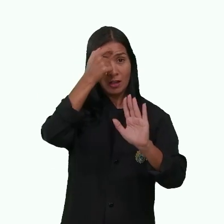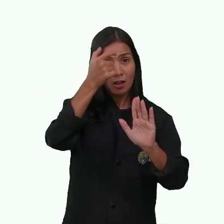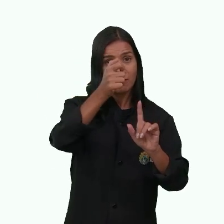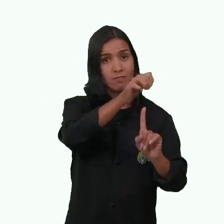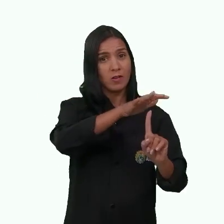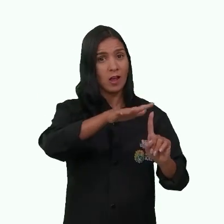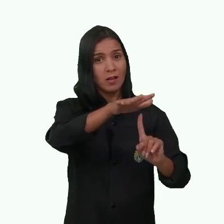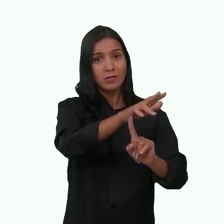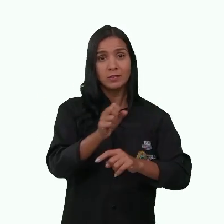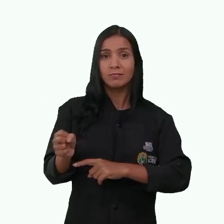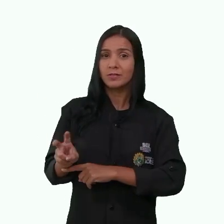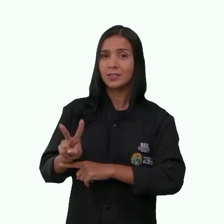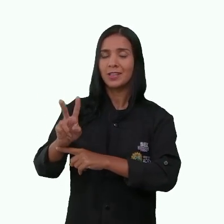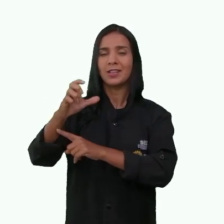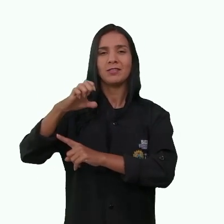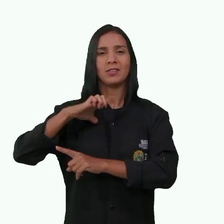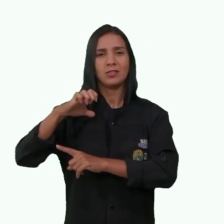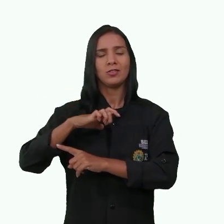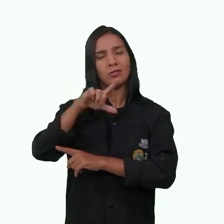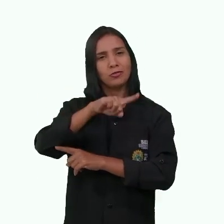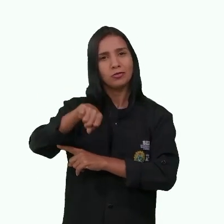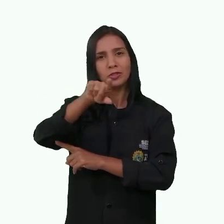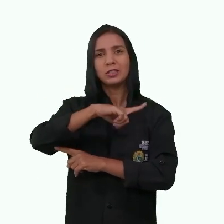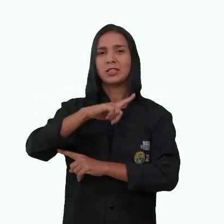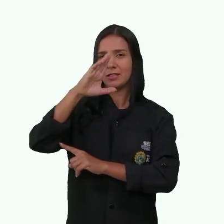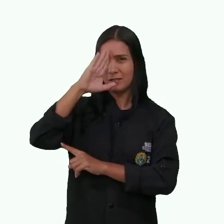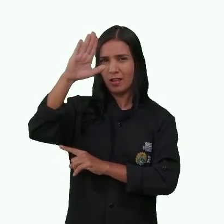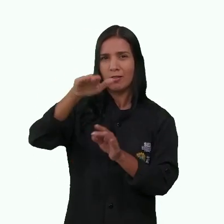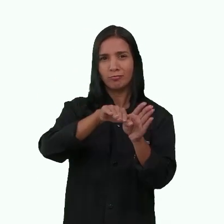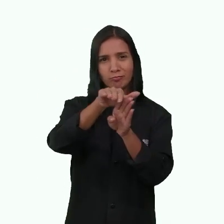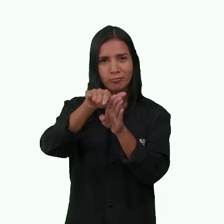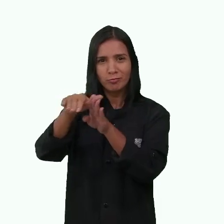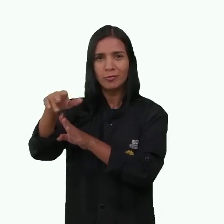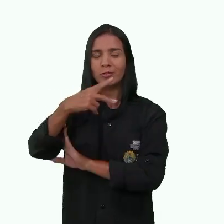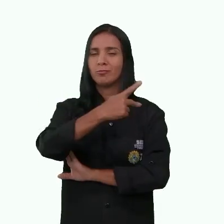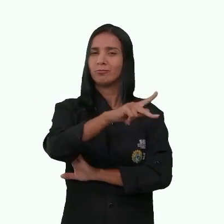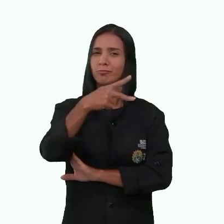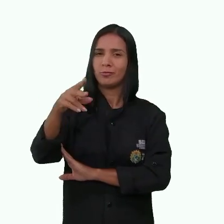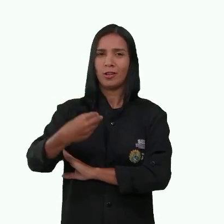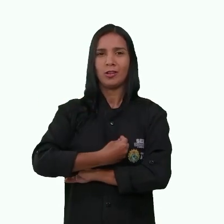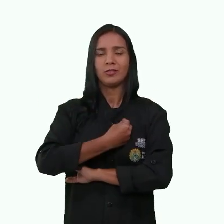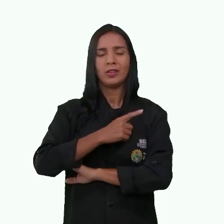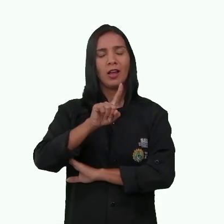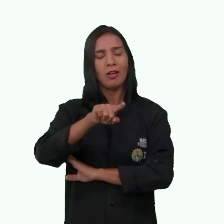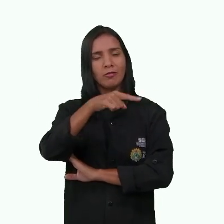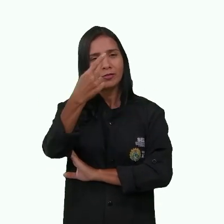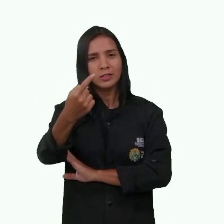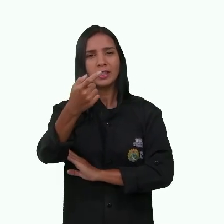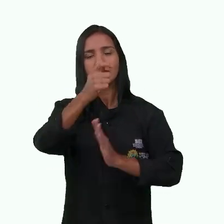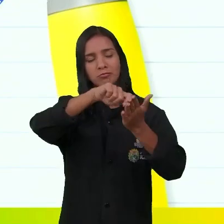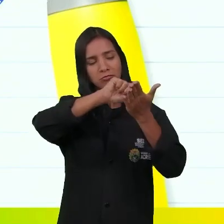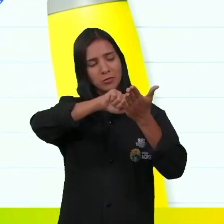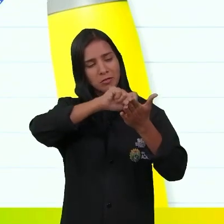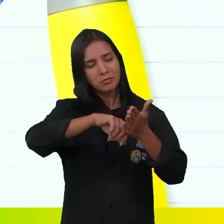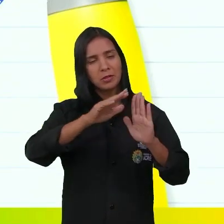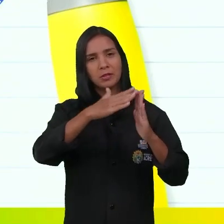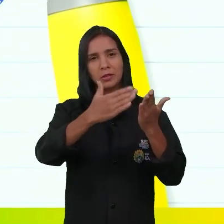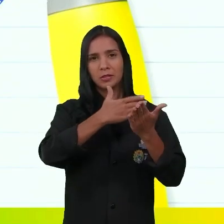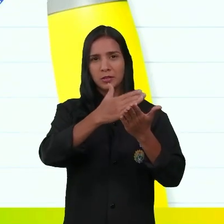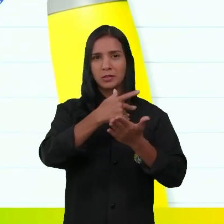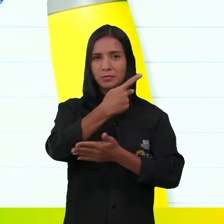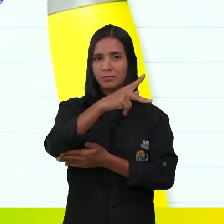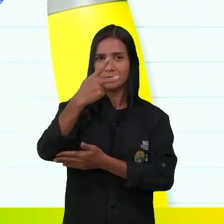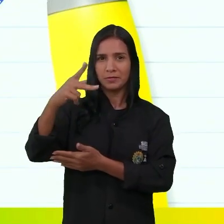que orientam a sua vida e sistematize uma resposta no seu caderno. E